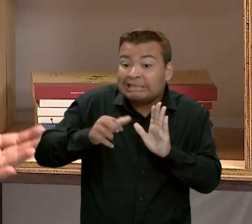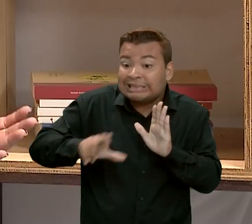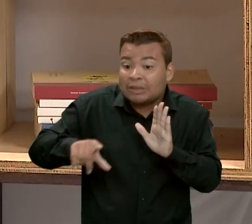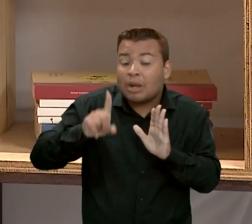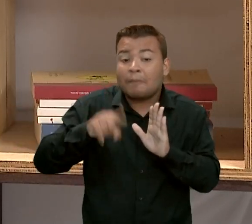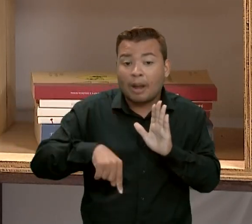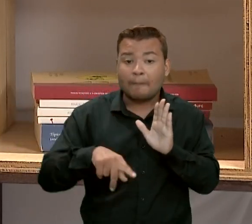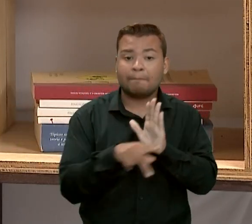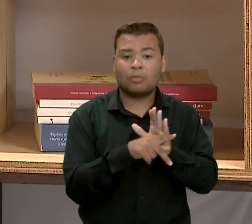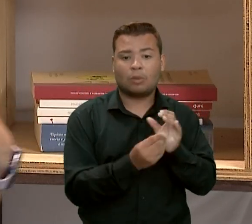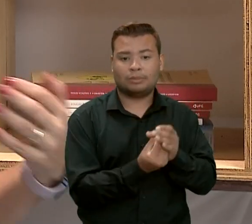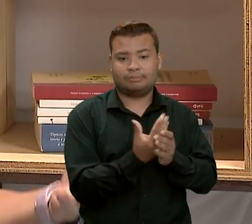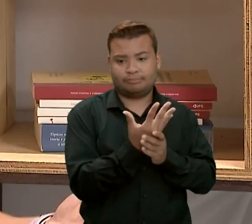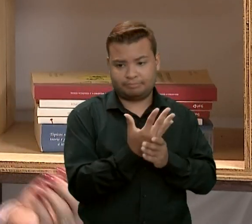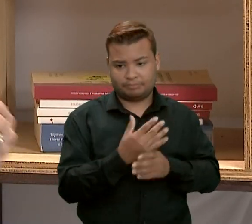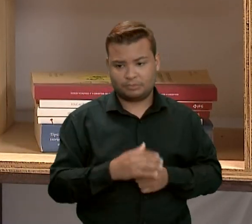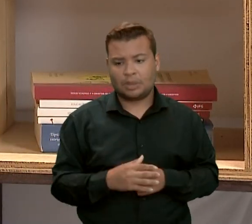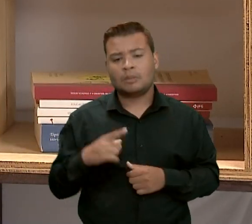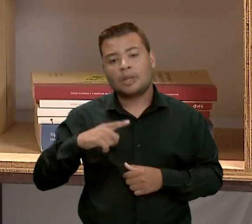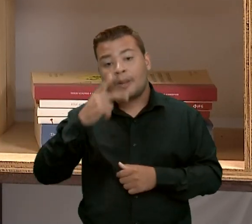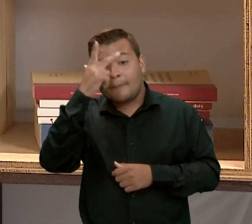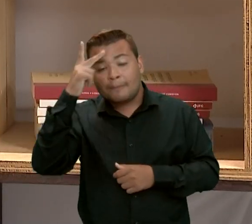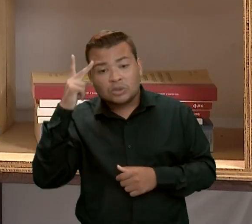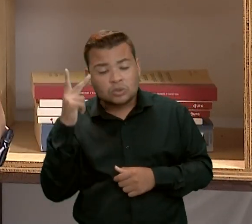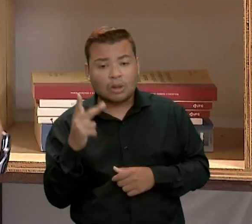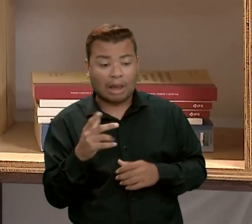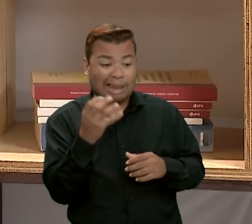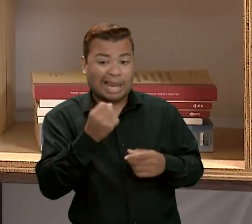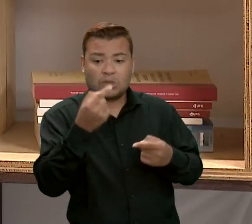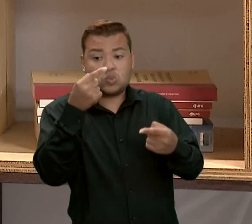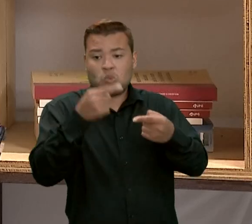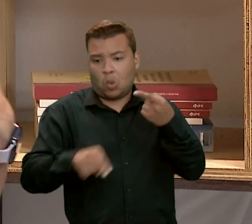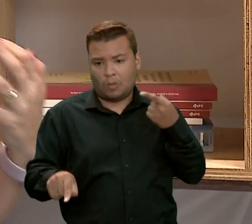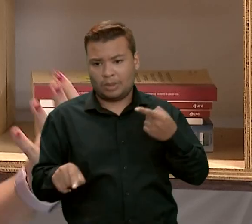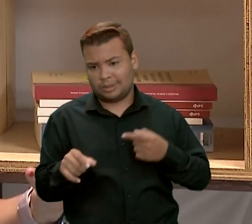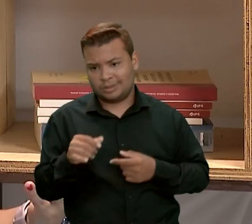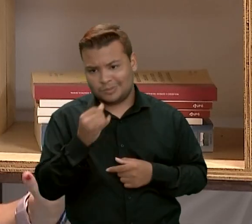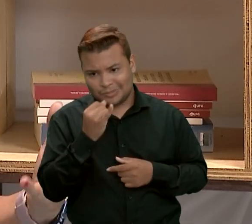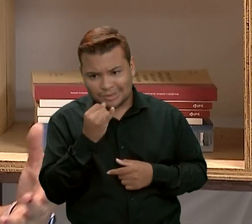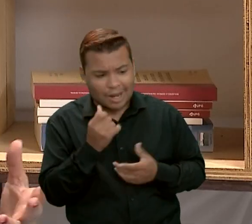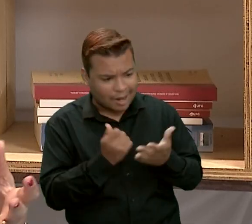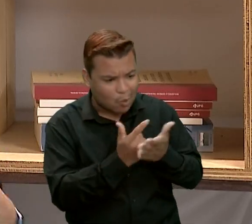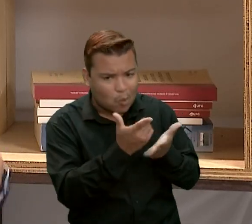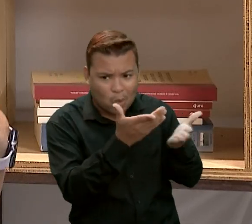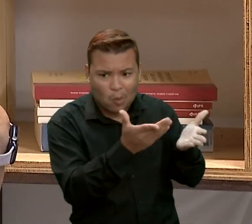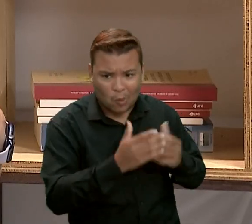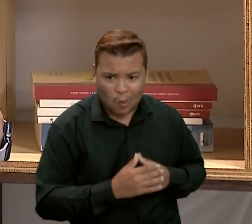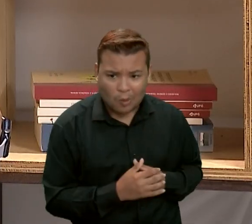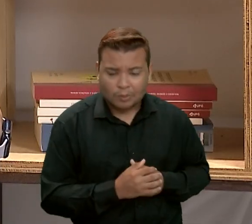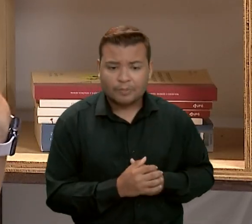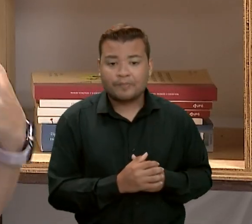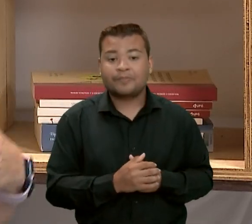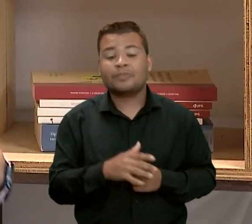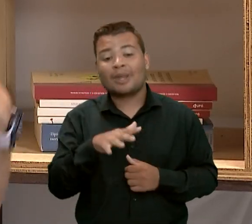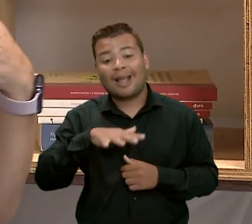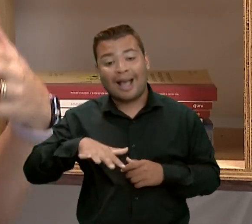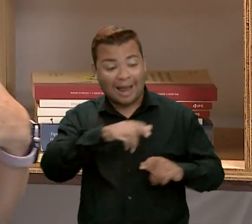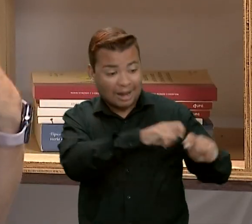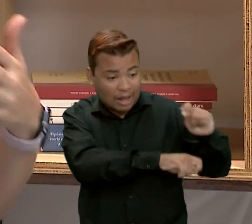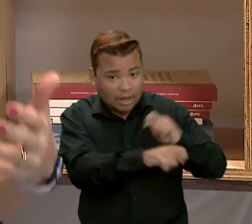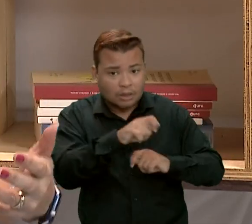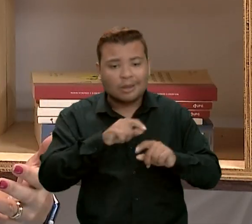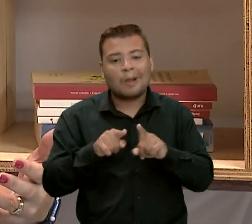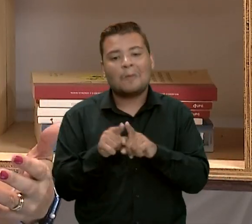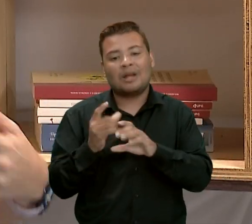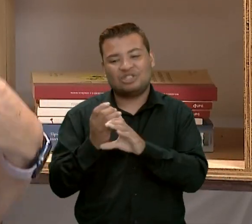vegetal, mas existem as pessoas intolerantes. Então, assim, o mercado, né, e aí a engenharia de alimentos, ela se adapta àquilo